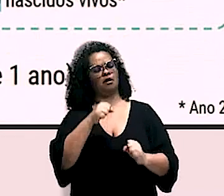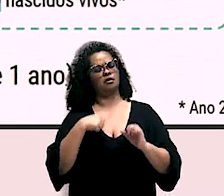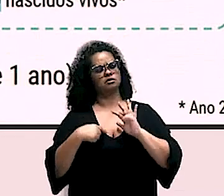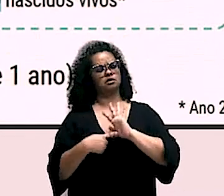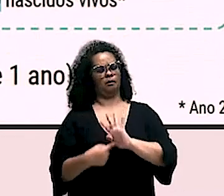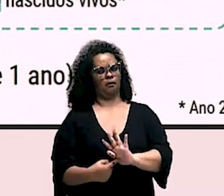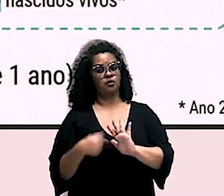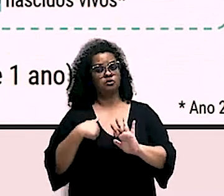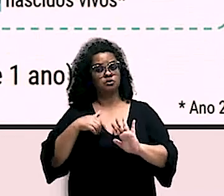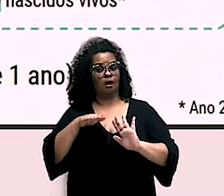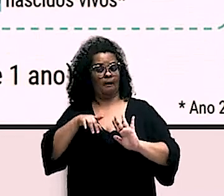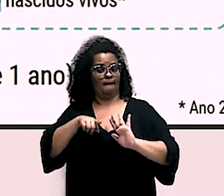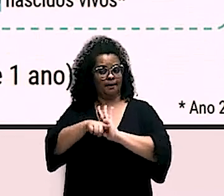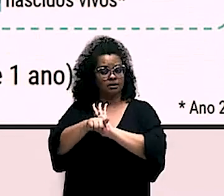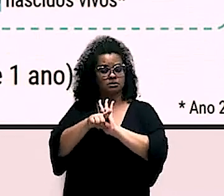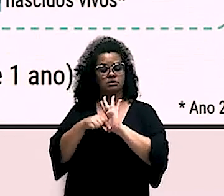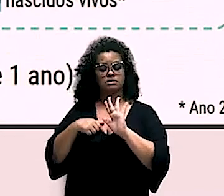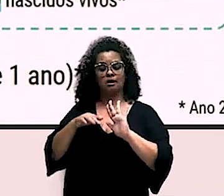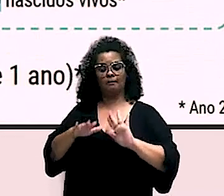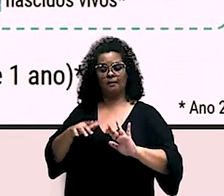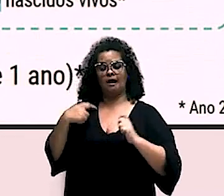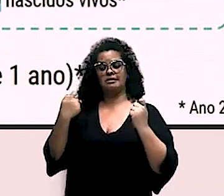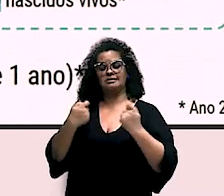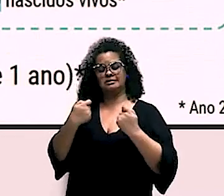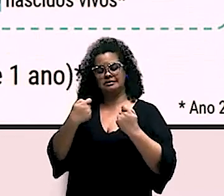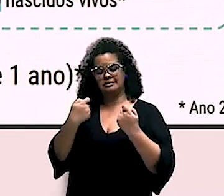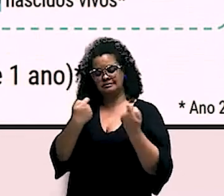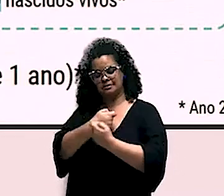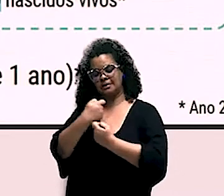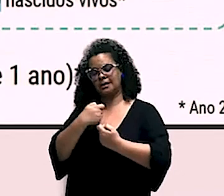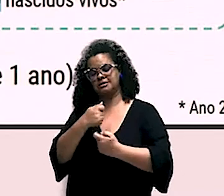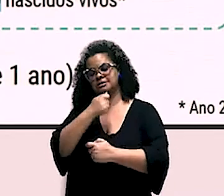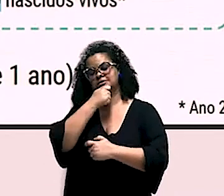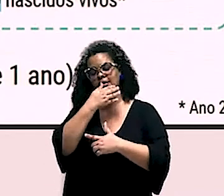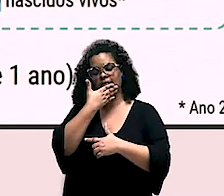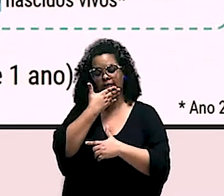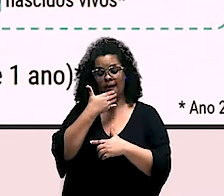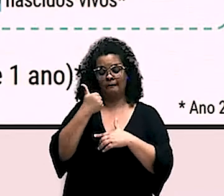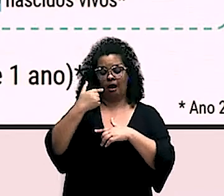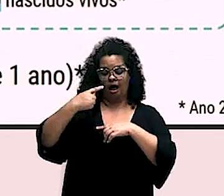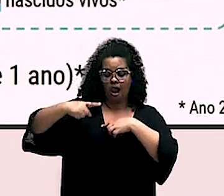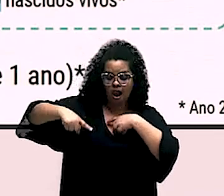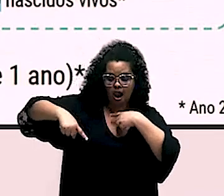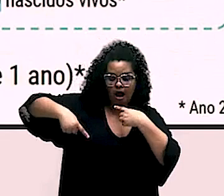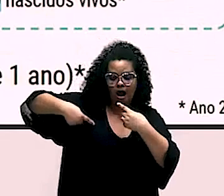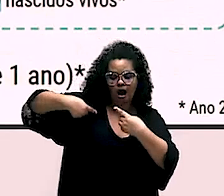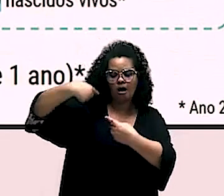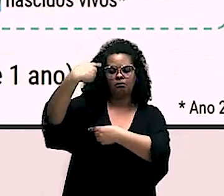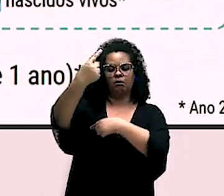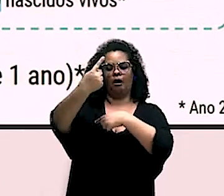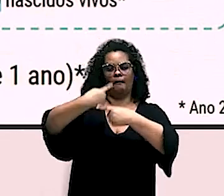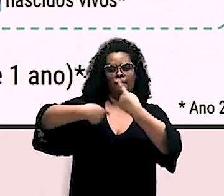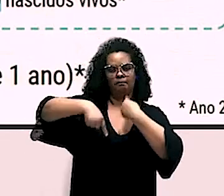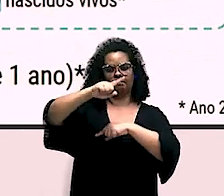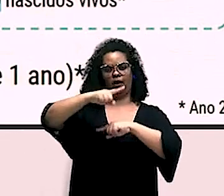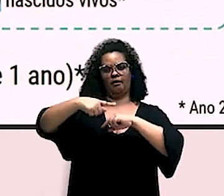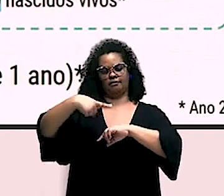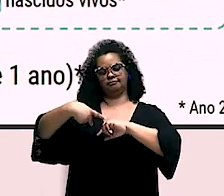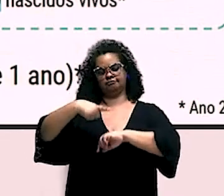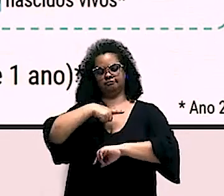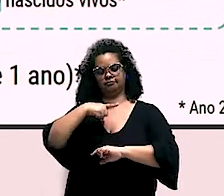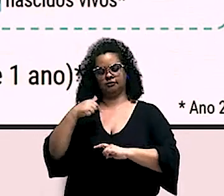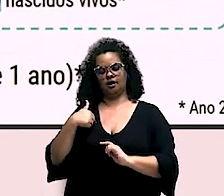últimas décadas, mas ainda existe um longo caminho a ser traçado, né? E uma oportunidade de aprimoramento dessa política de